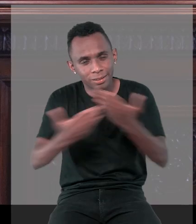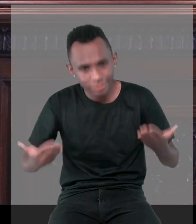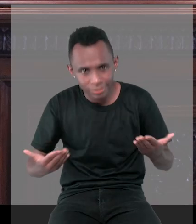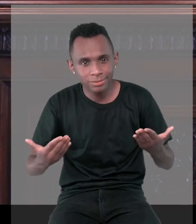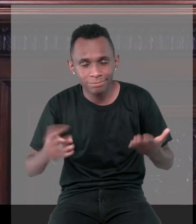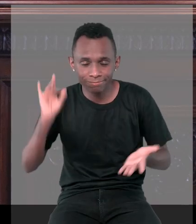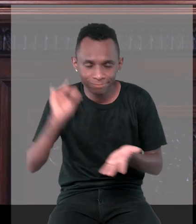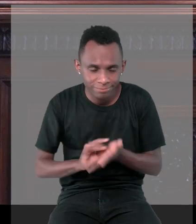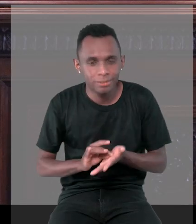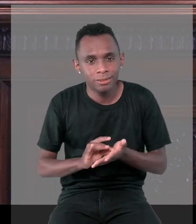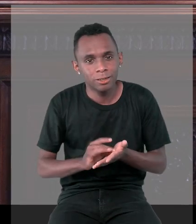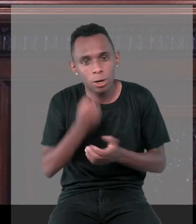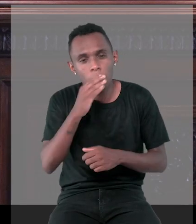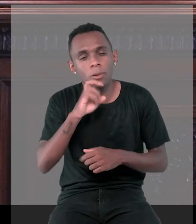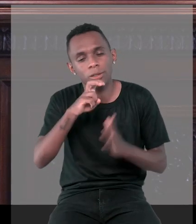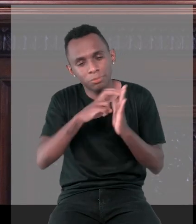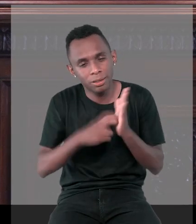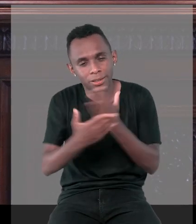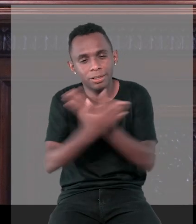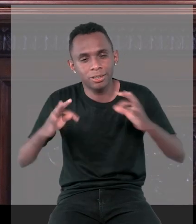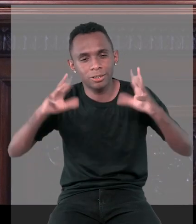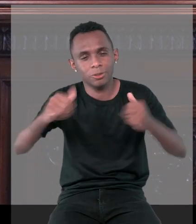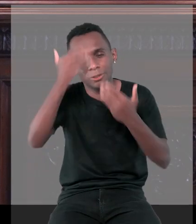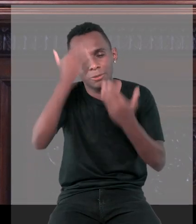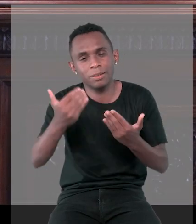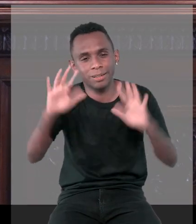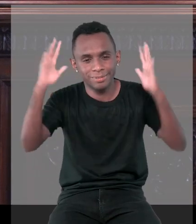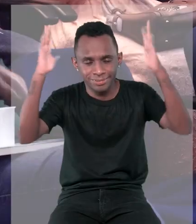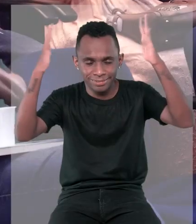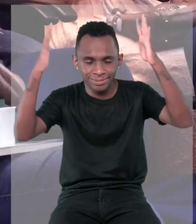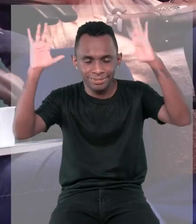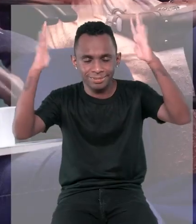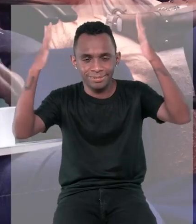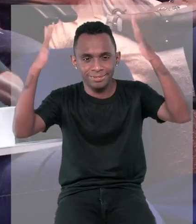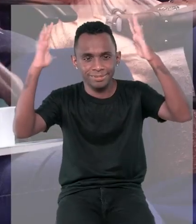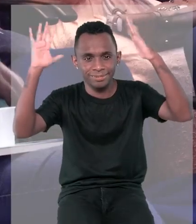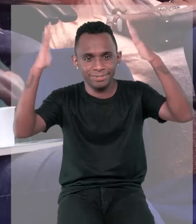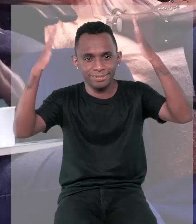obrigado mesmo, e uma boa manhã para todos nós. Obrigado, hein? Obrigado, valeu.